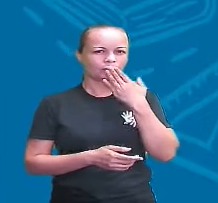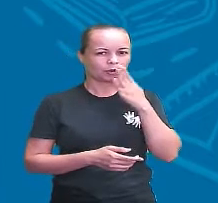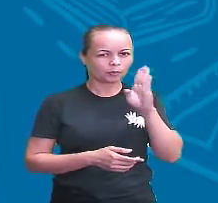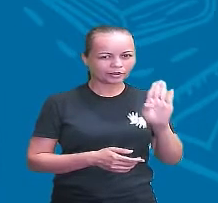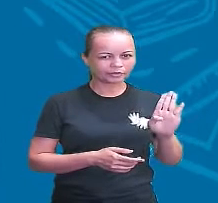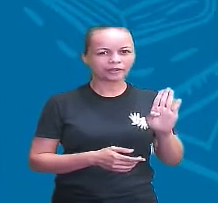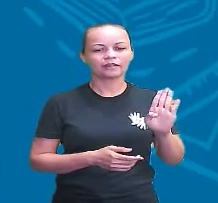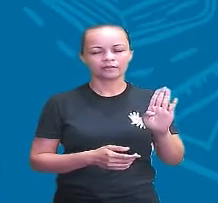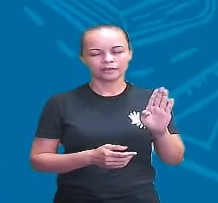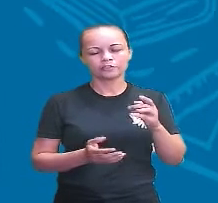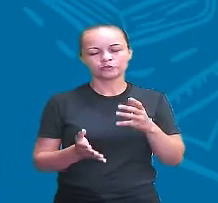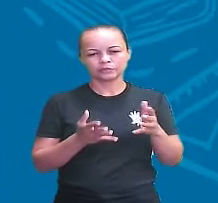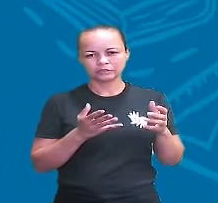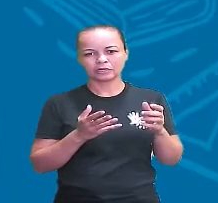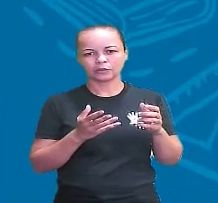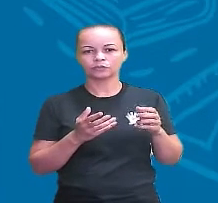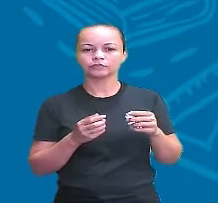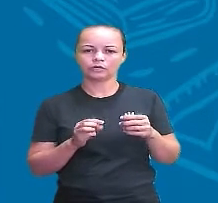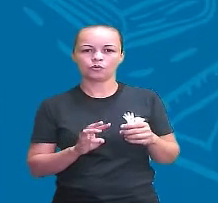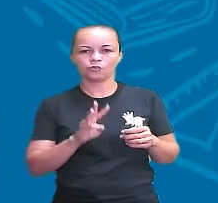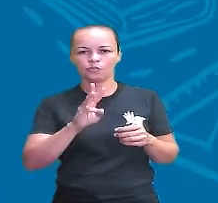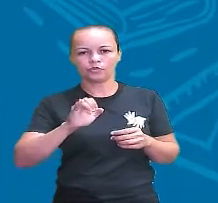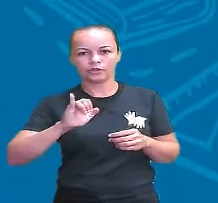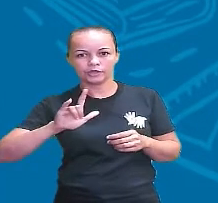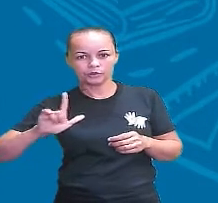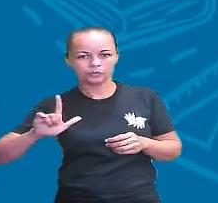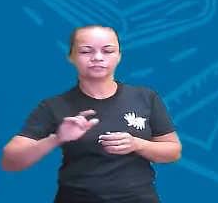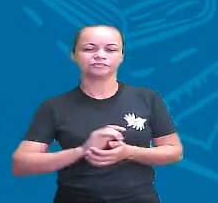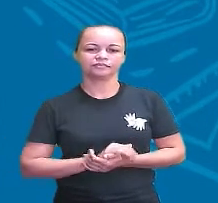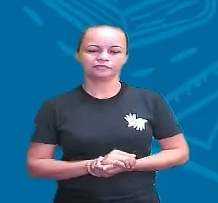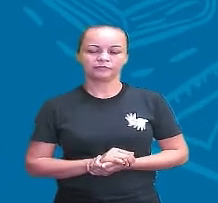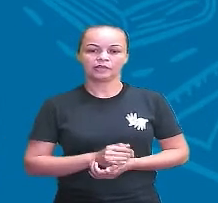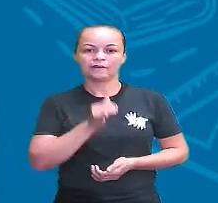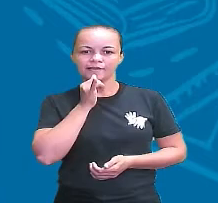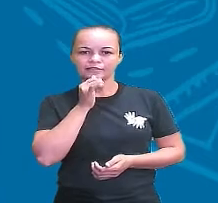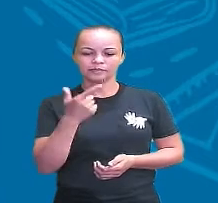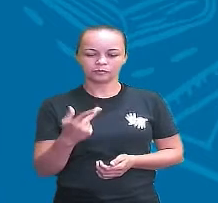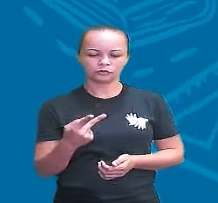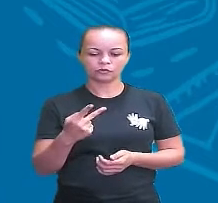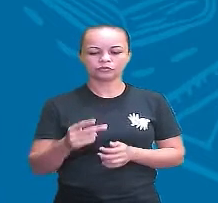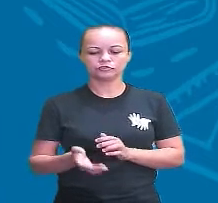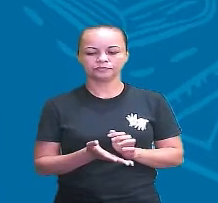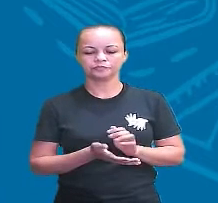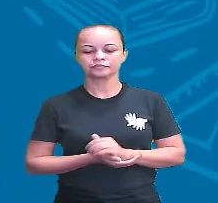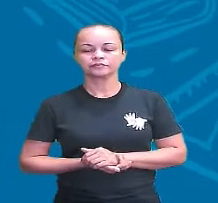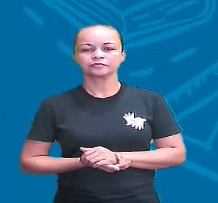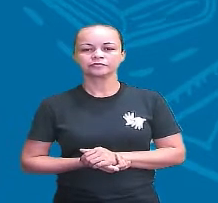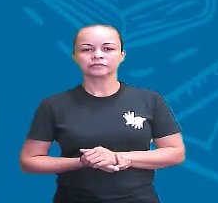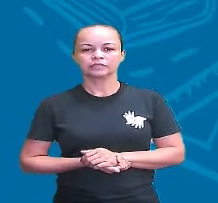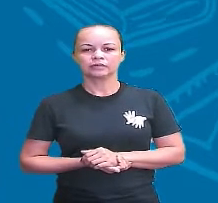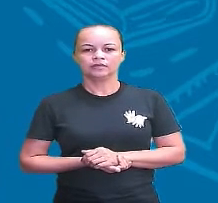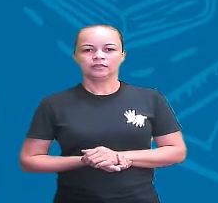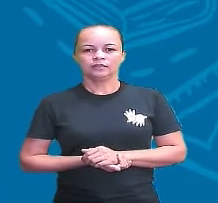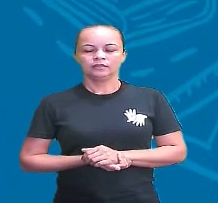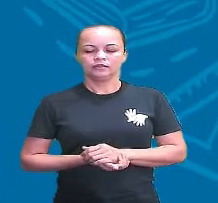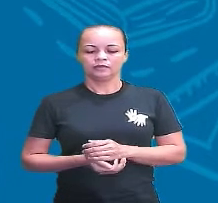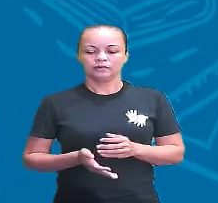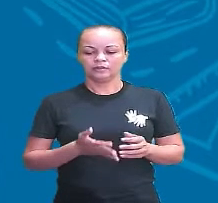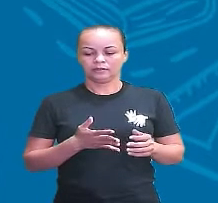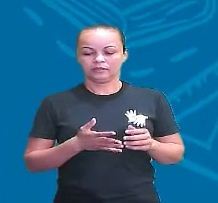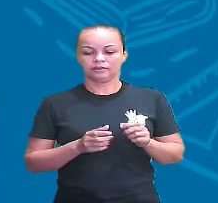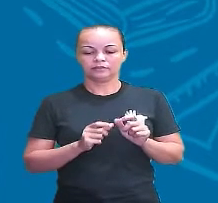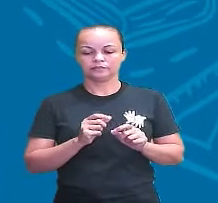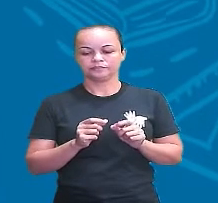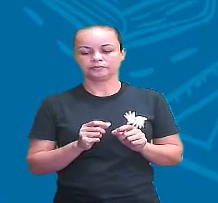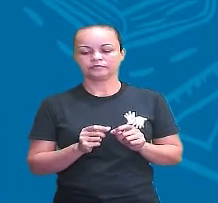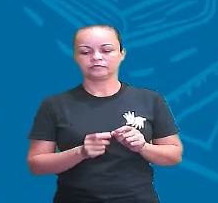alguém? Will. Olha o segundo exemplo. Can you lend $5? I will give it back